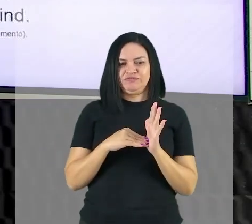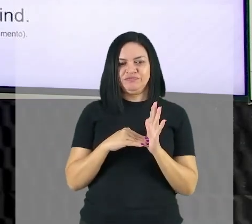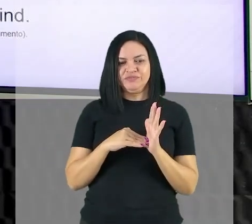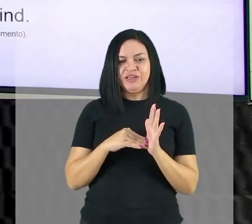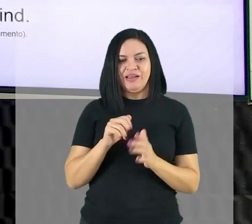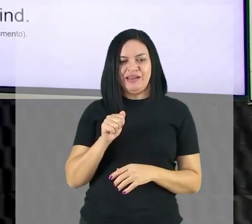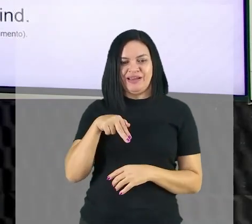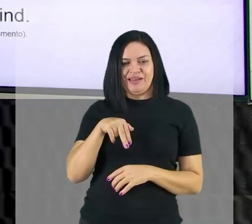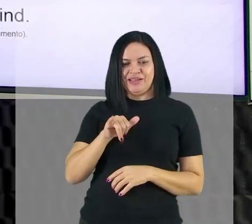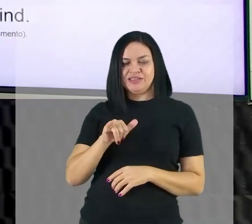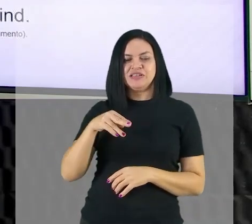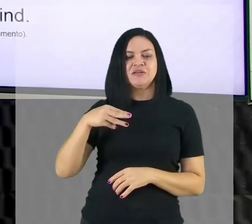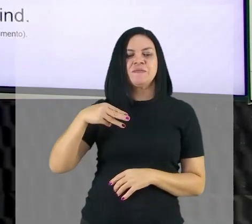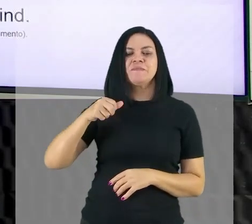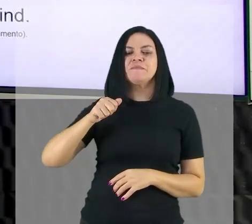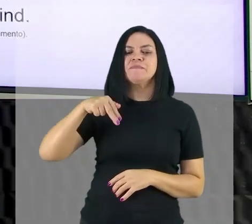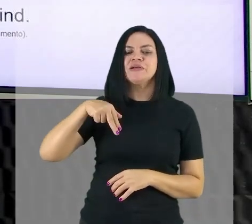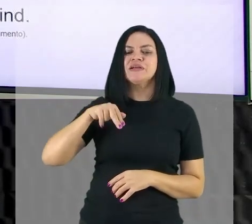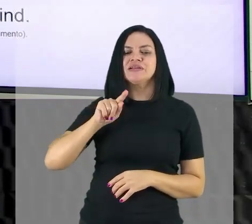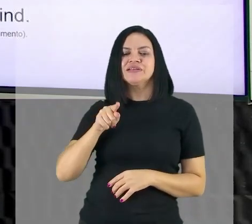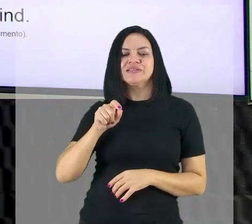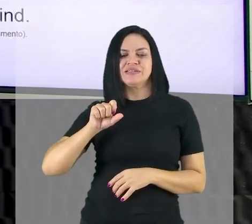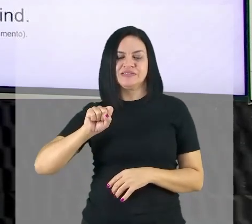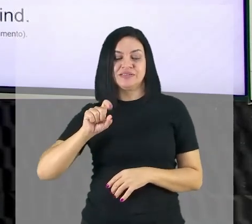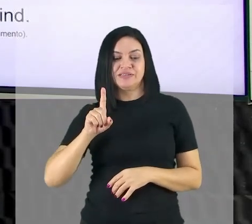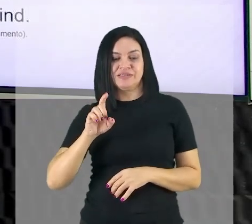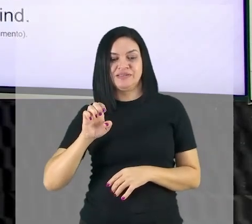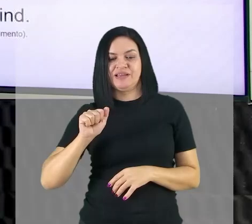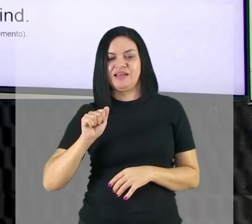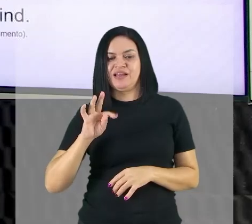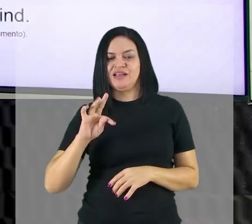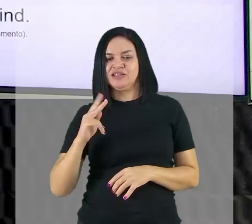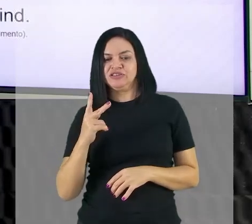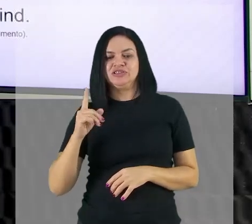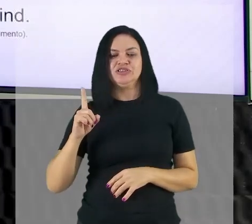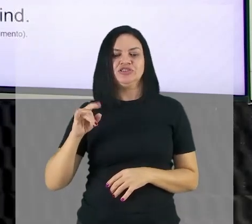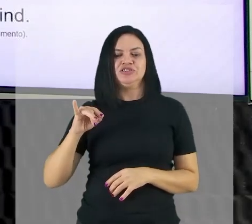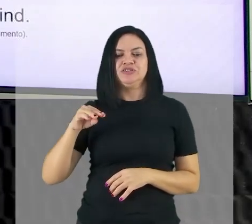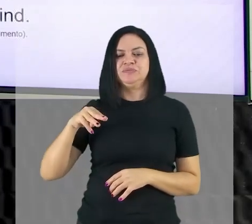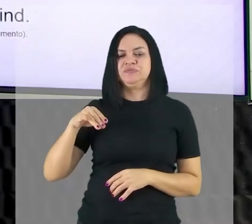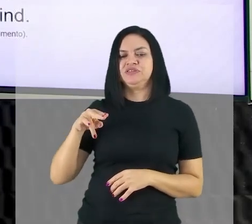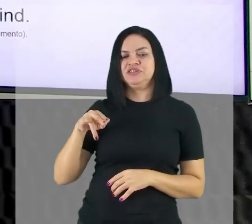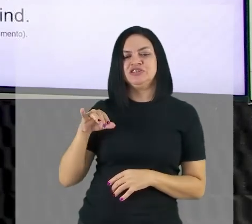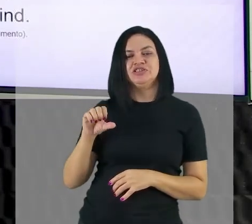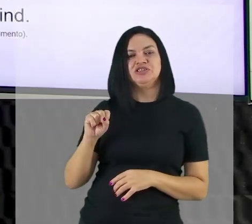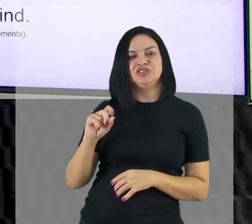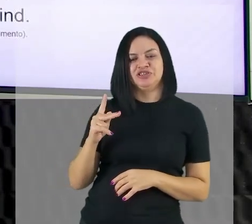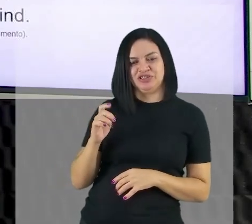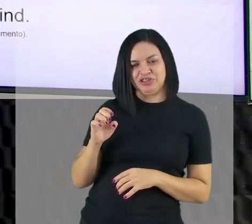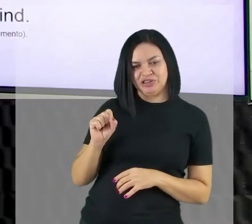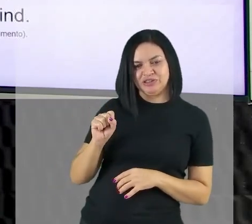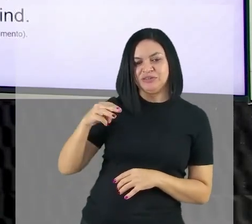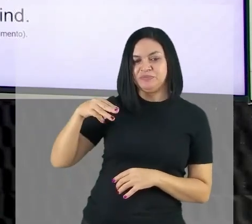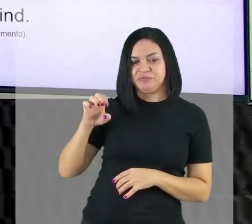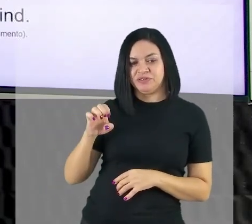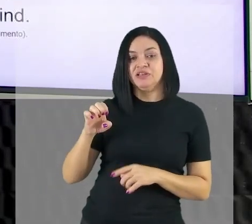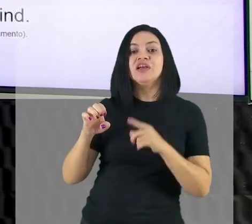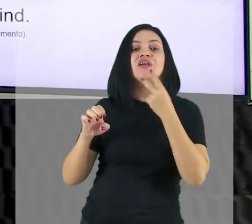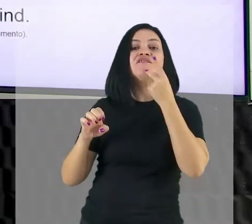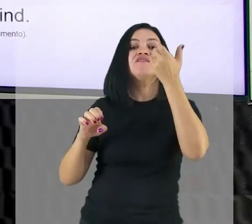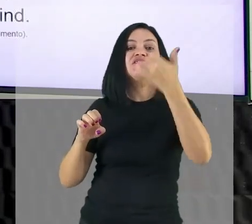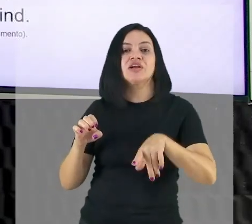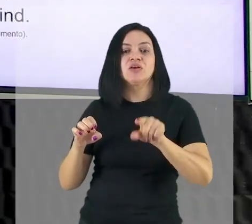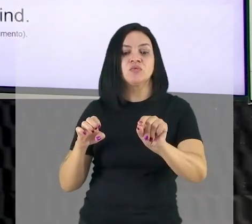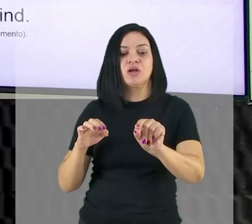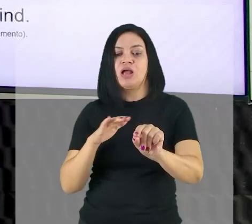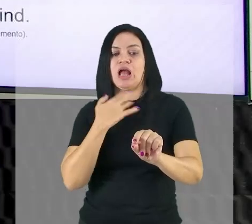Any man's death diminishes me, because I'm involved in mankind. A morte de cada